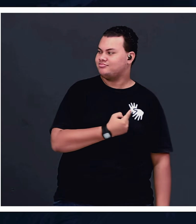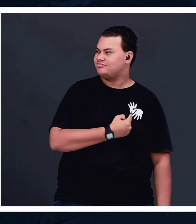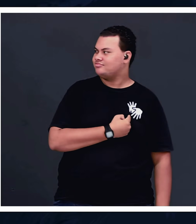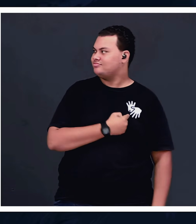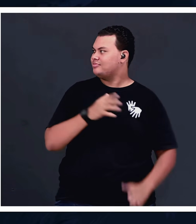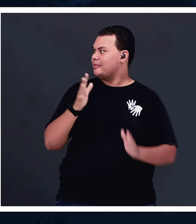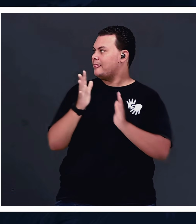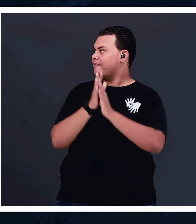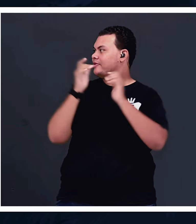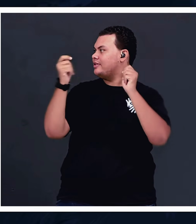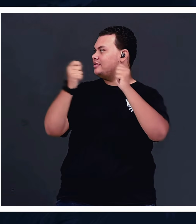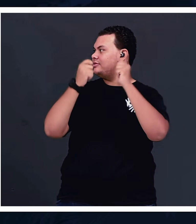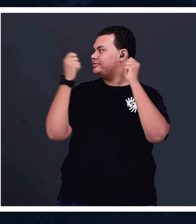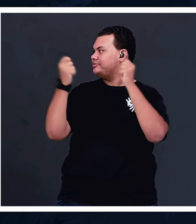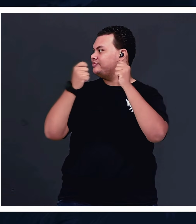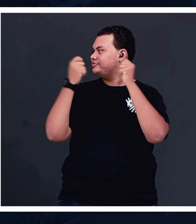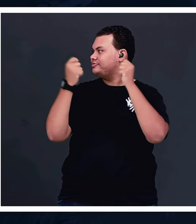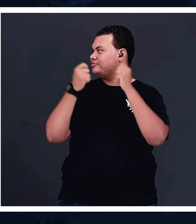Aleluia.